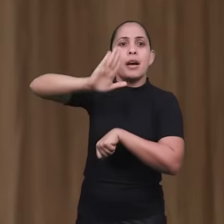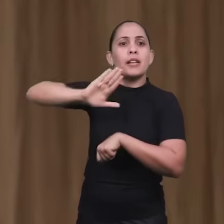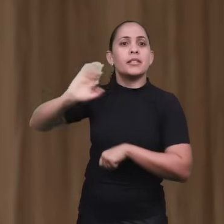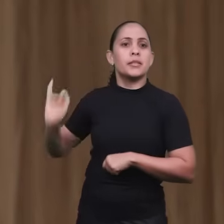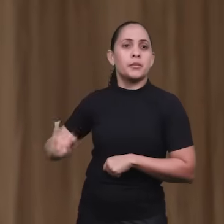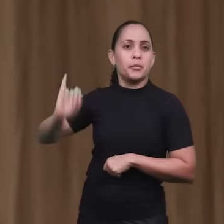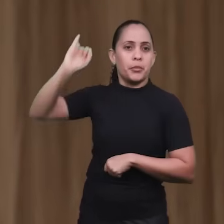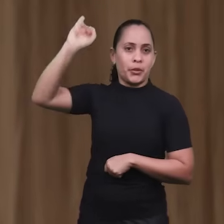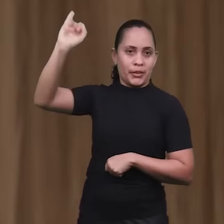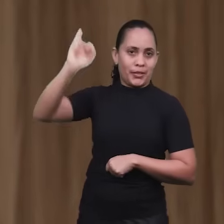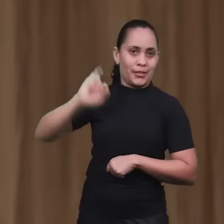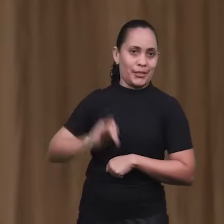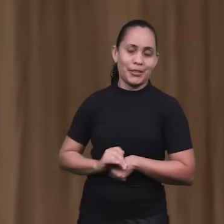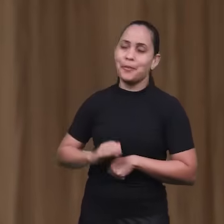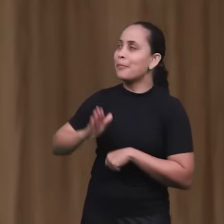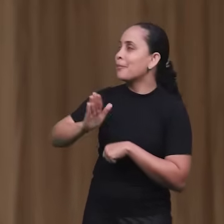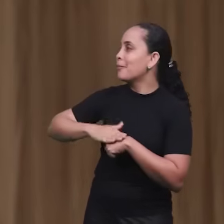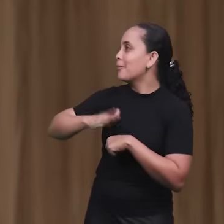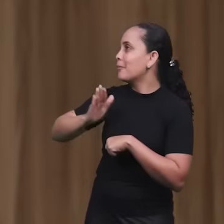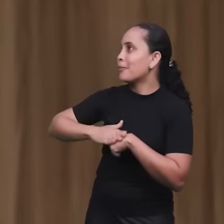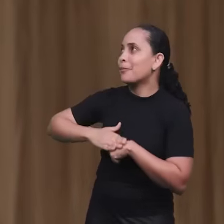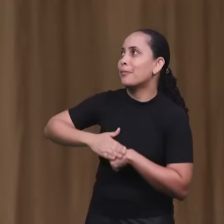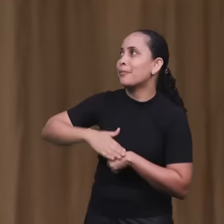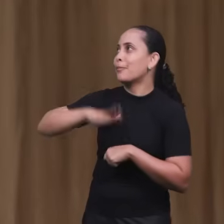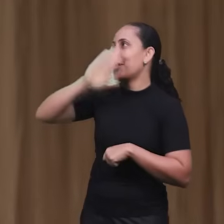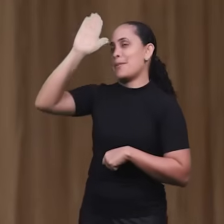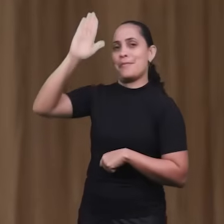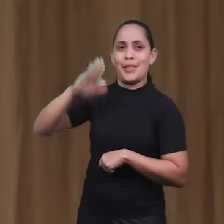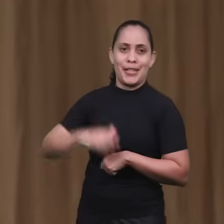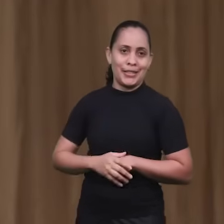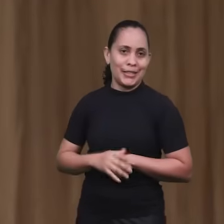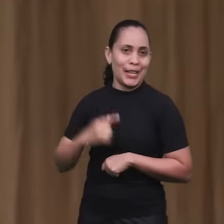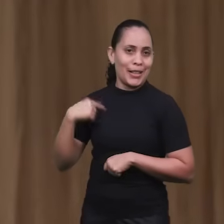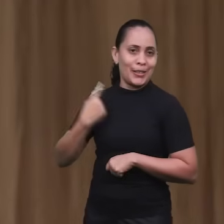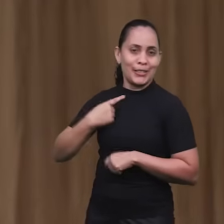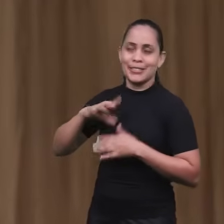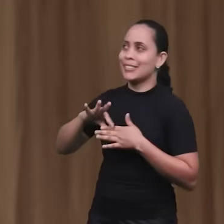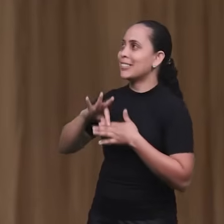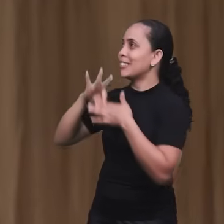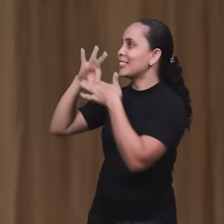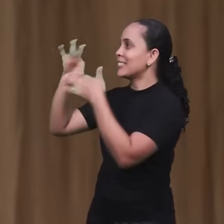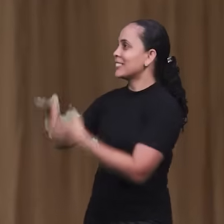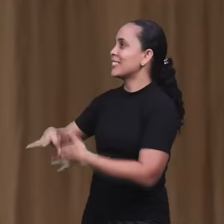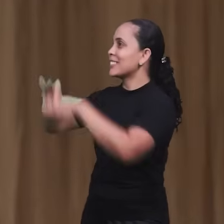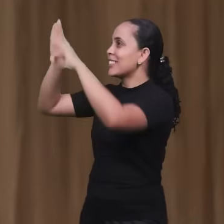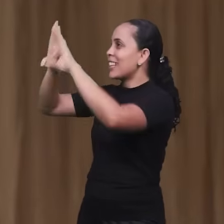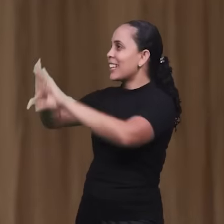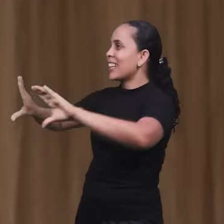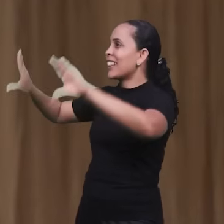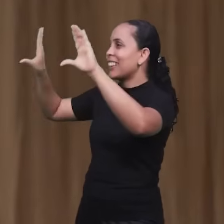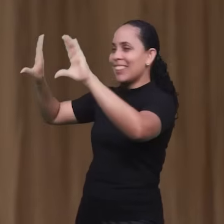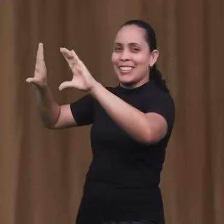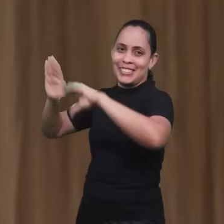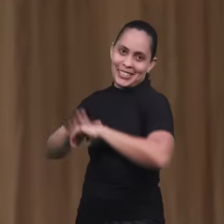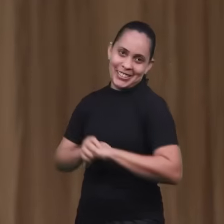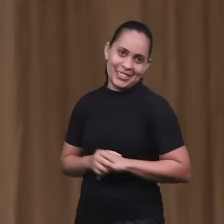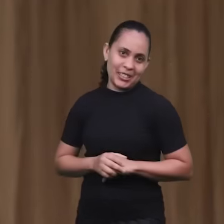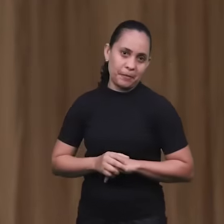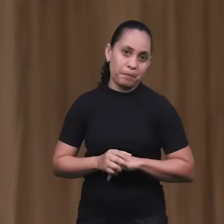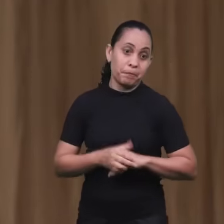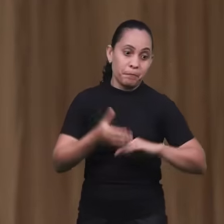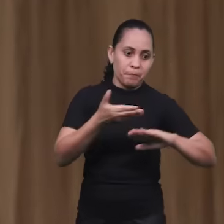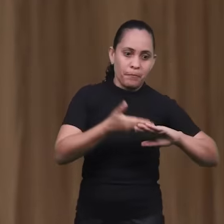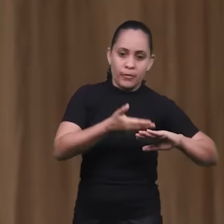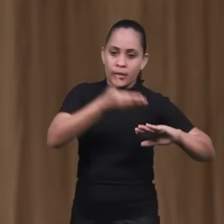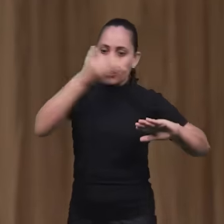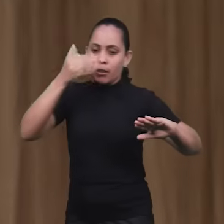ela que vai nos levar para a eternidade, né? que tira o homem das trevas, que